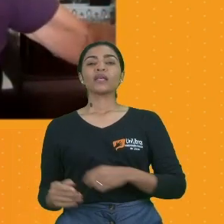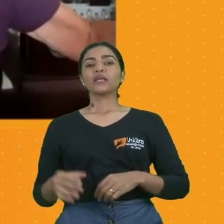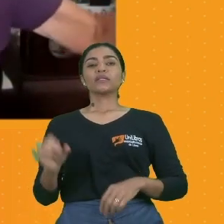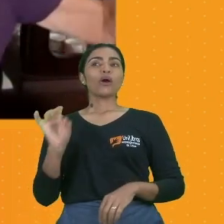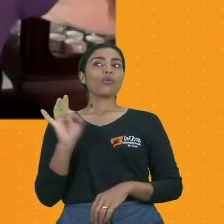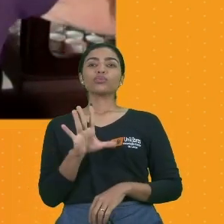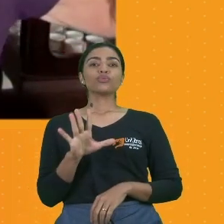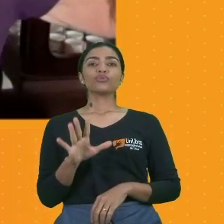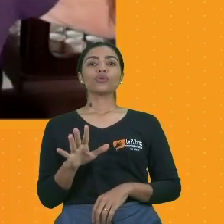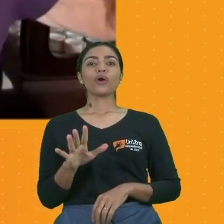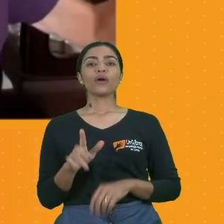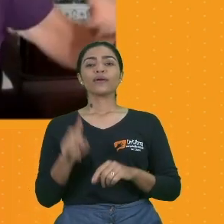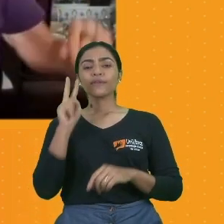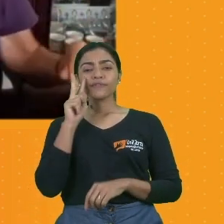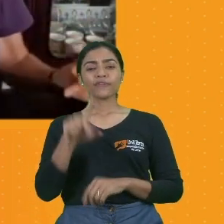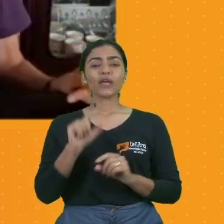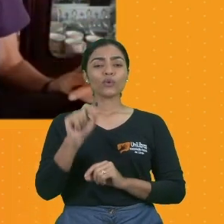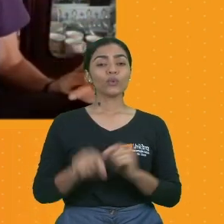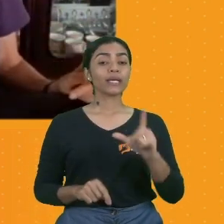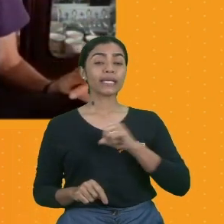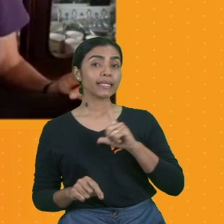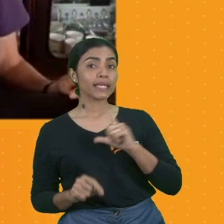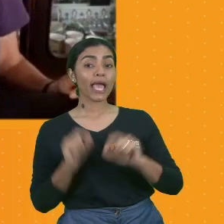momento o som